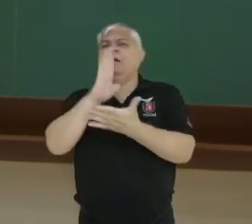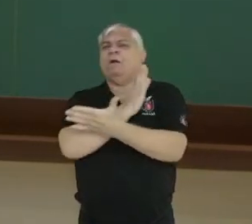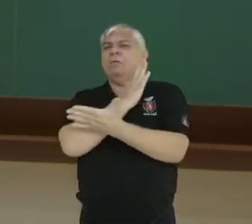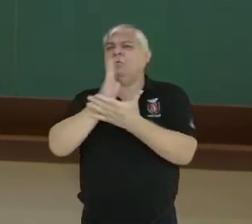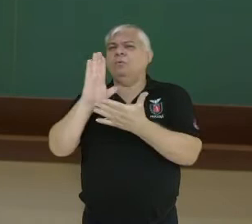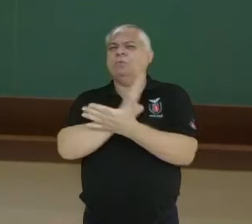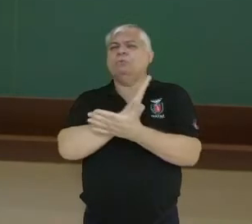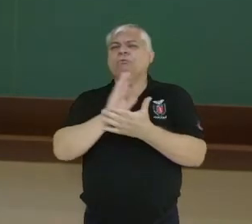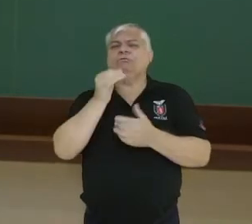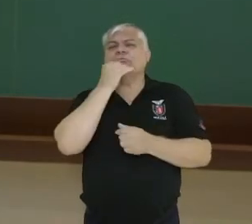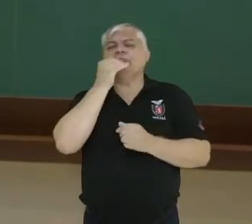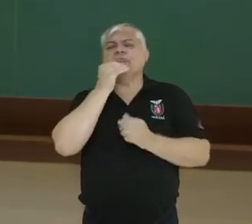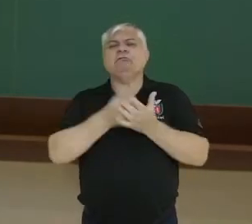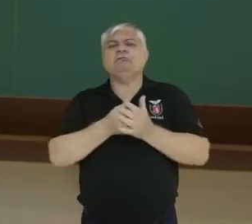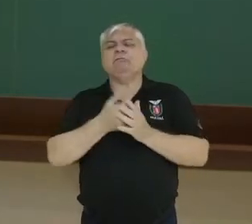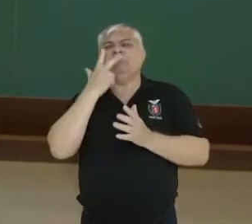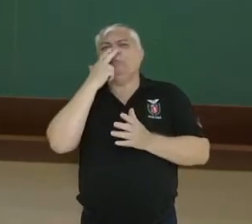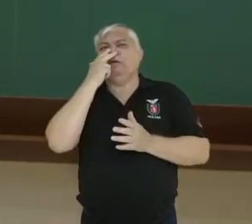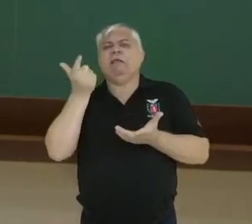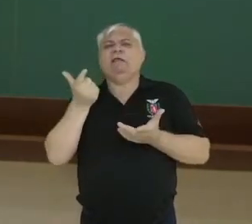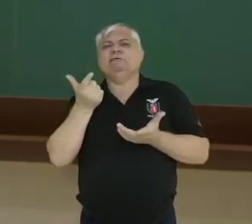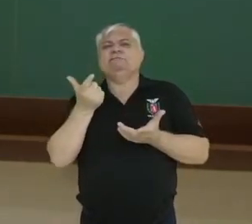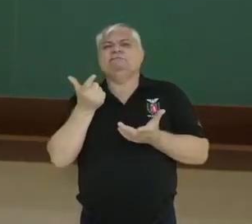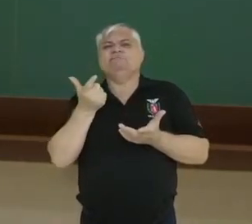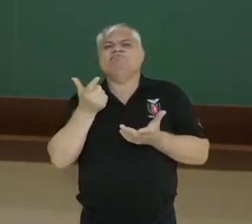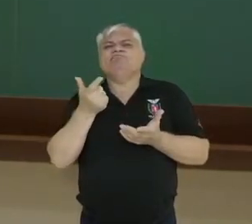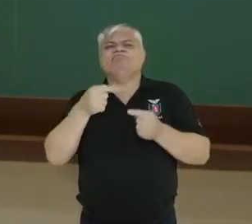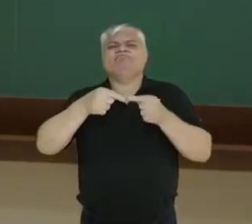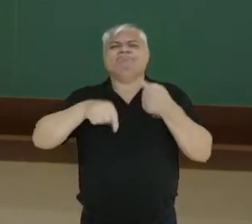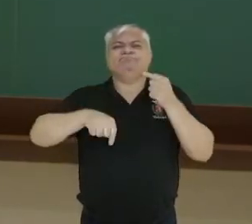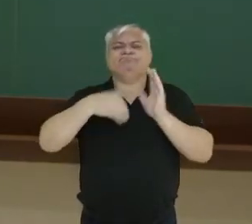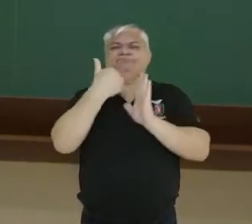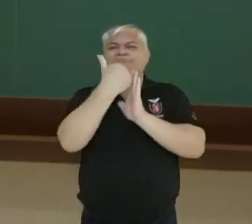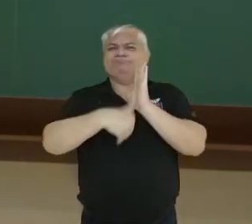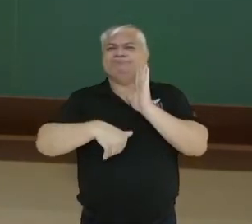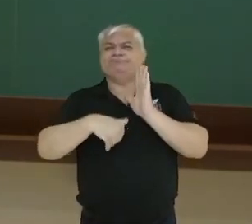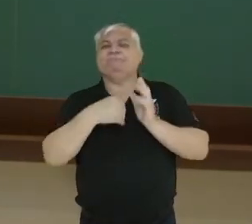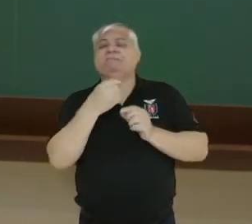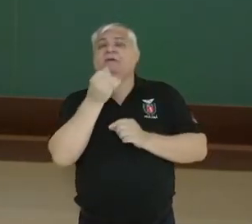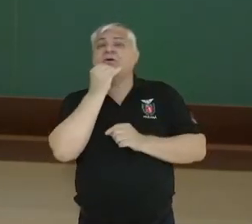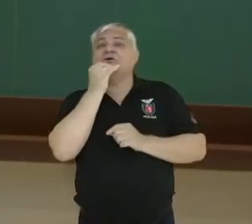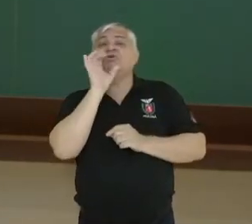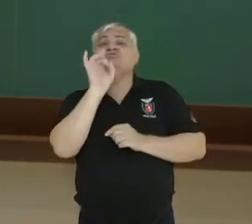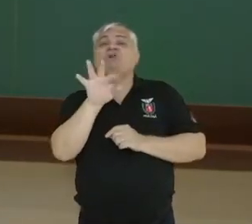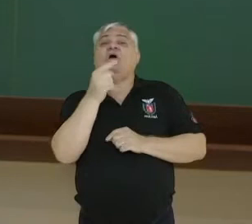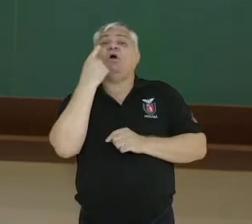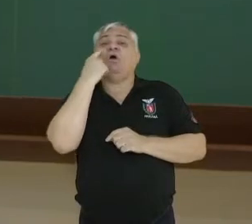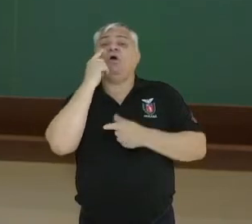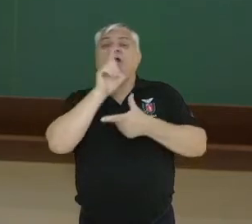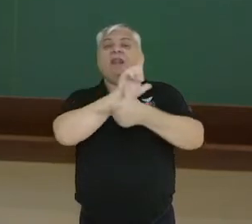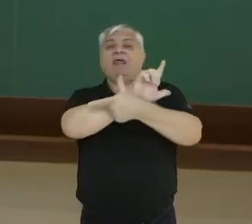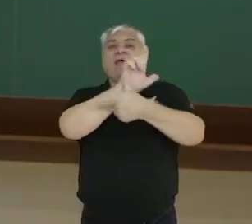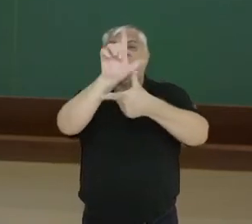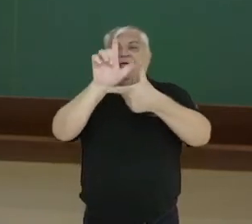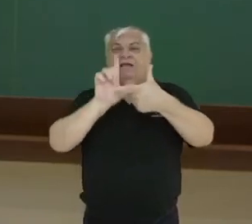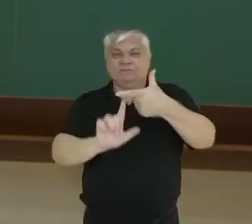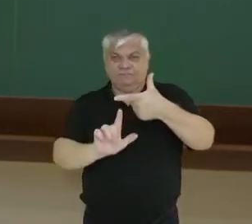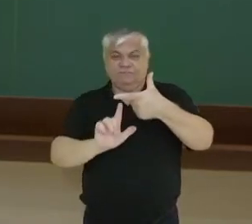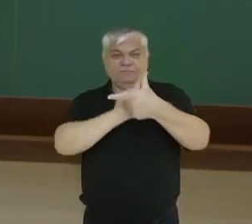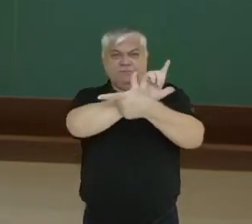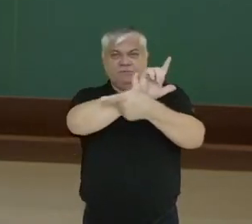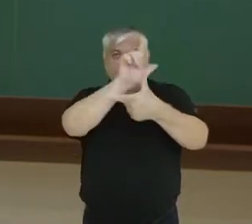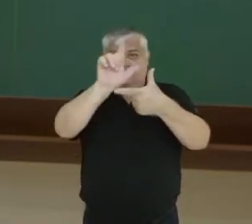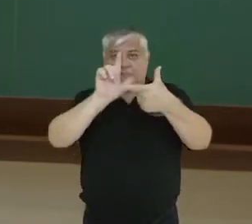para metade dessa nossa análise. Como aqui, ó. Nós podemos analisar apenas os lados. Se os três